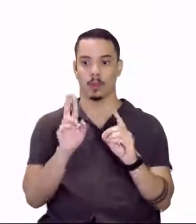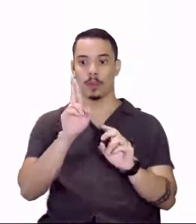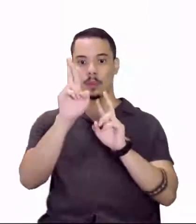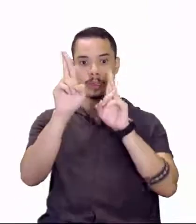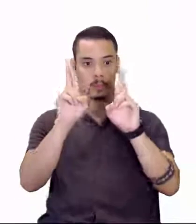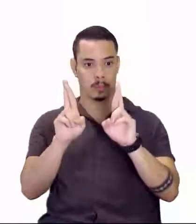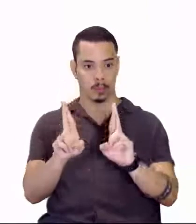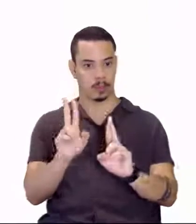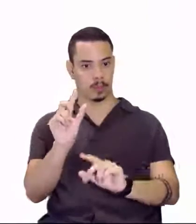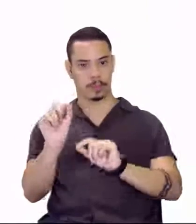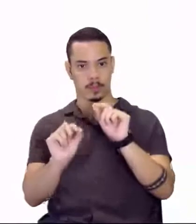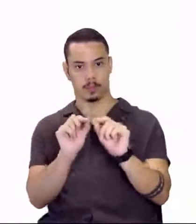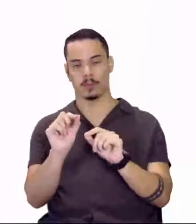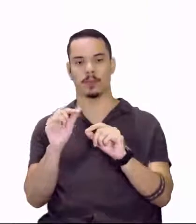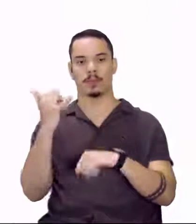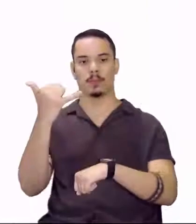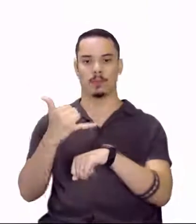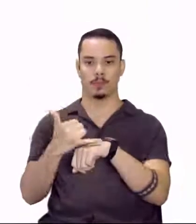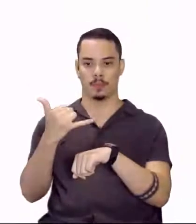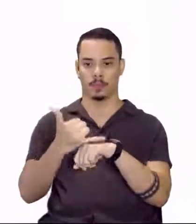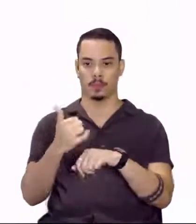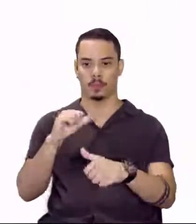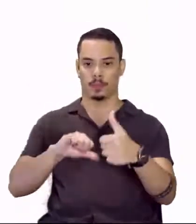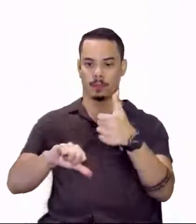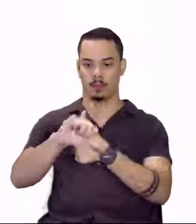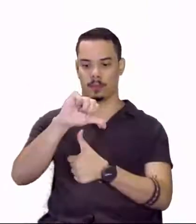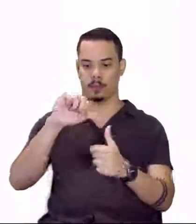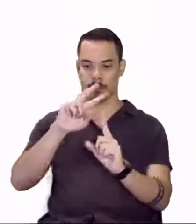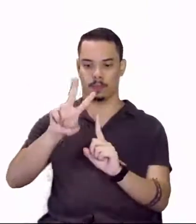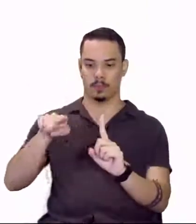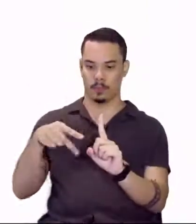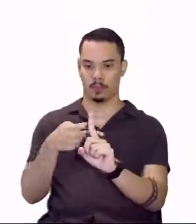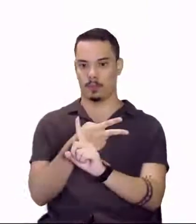os metais de transição, que são transição externa.